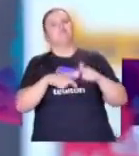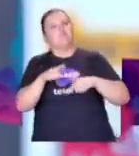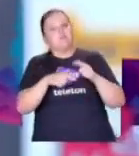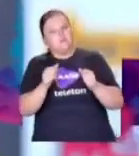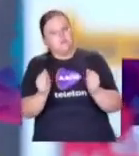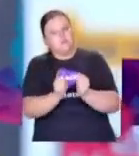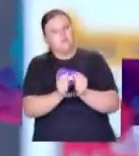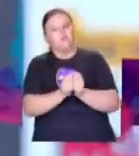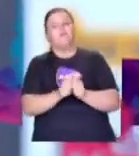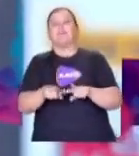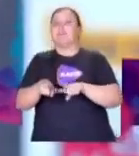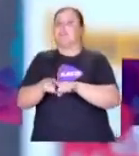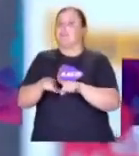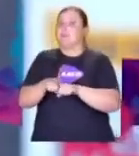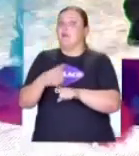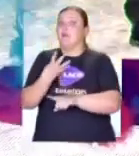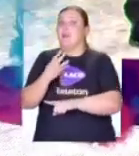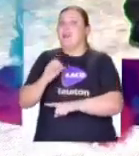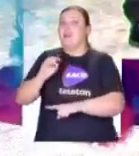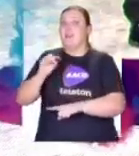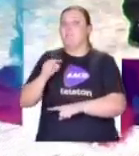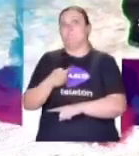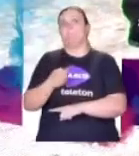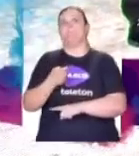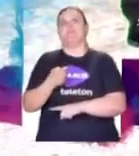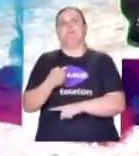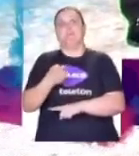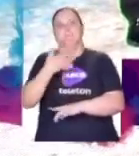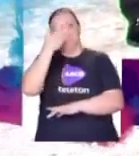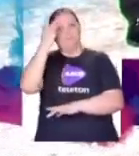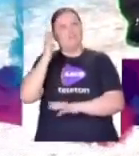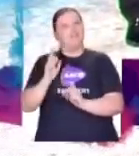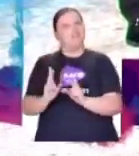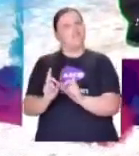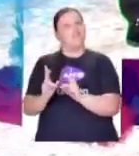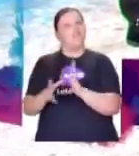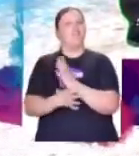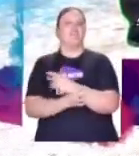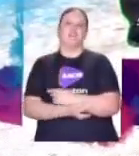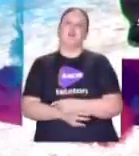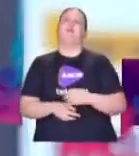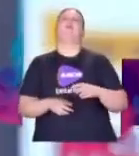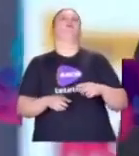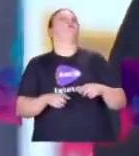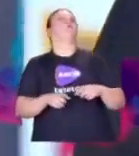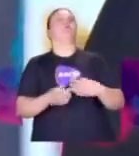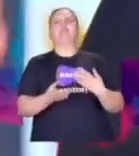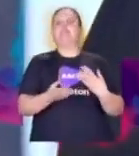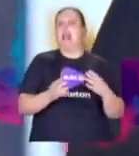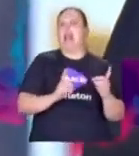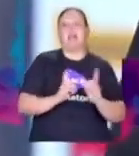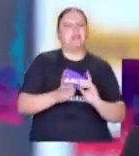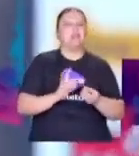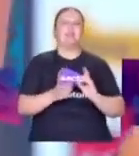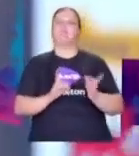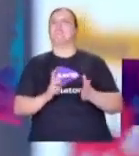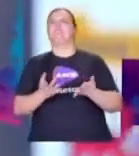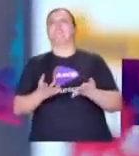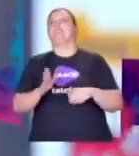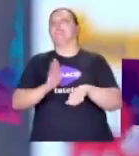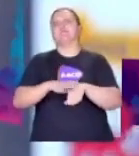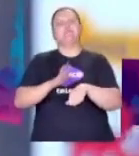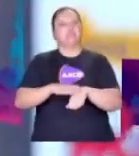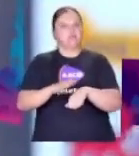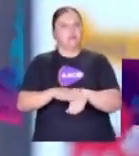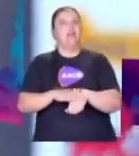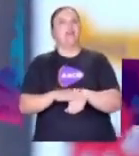40 mil corretores de seguros e assessorias e parceiros de negócios